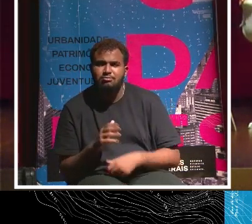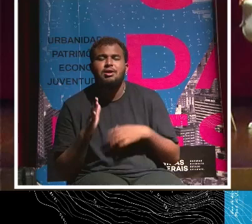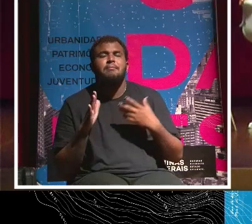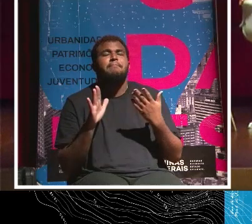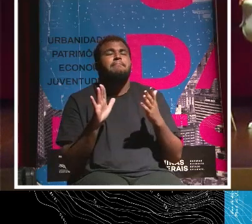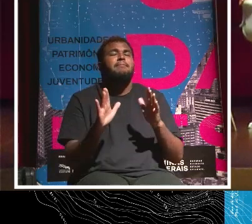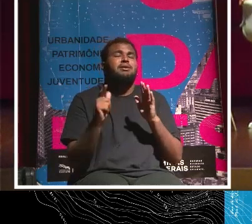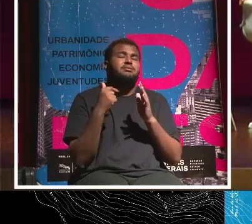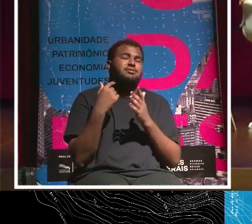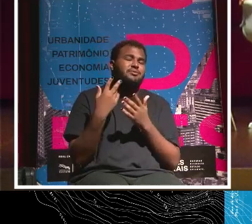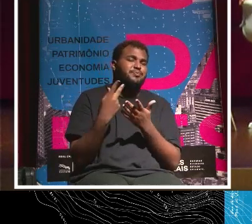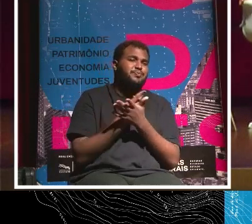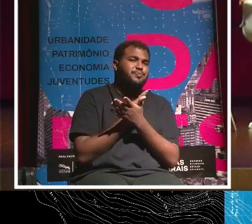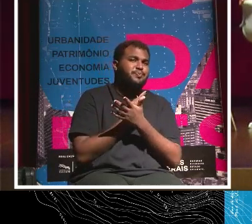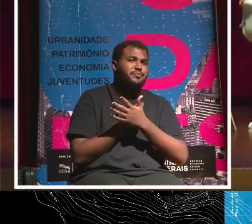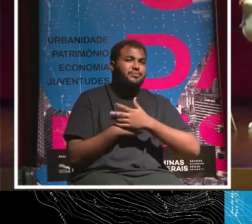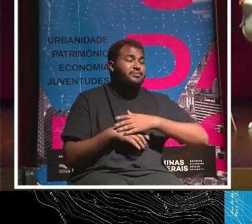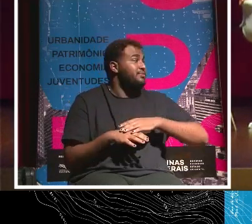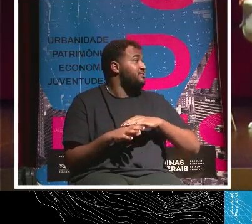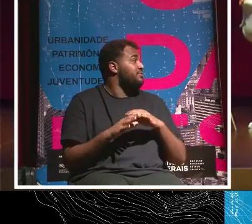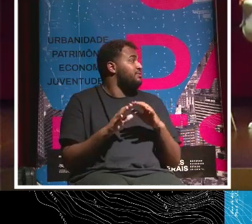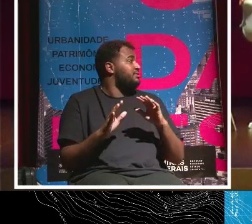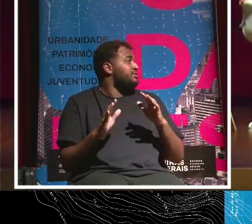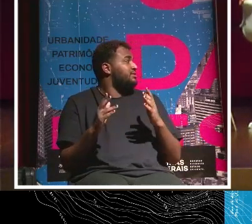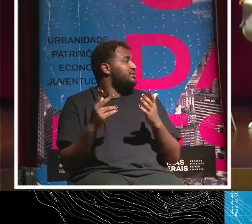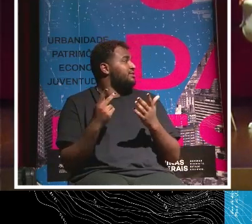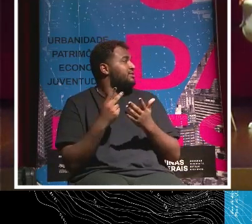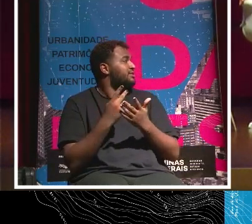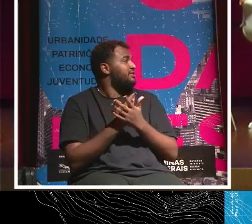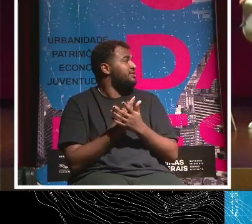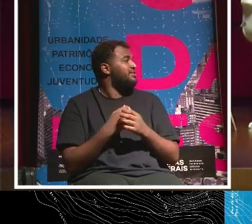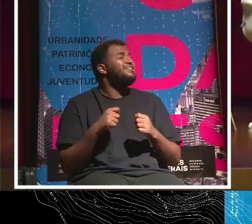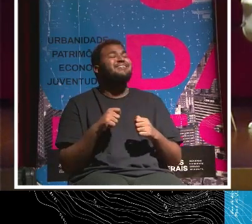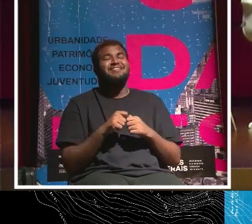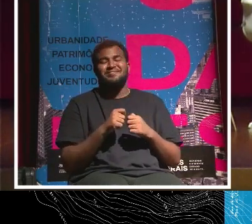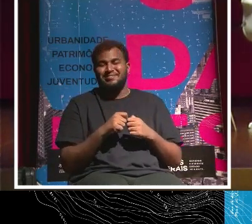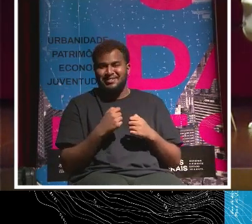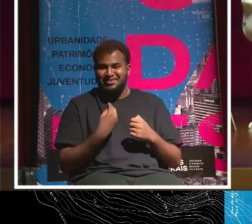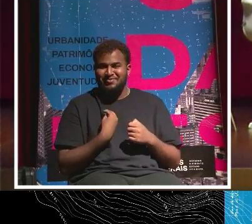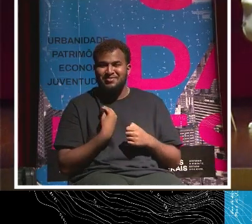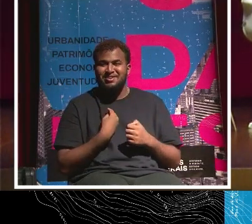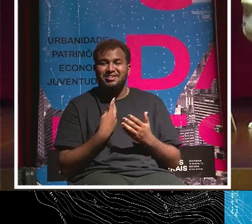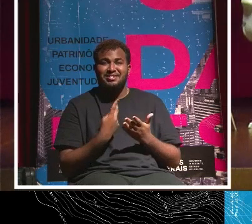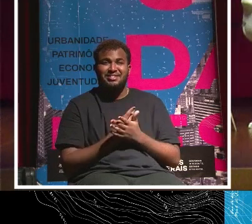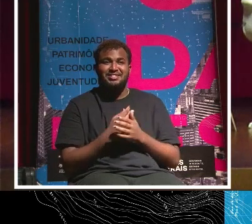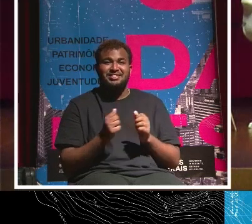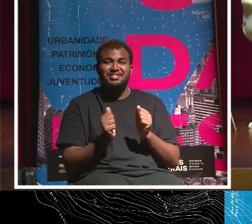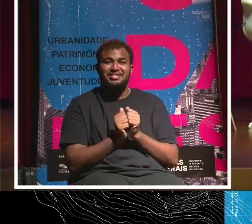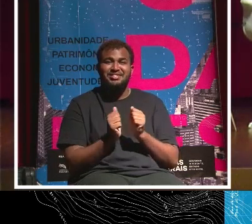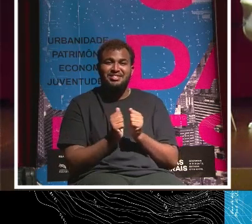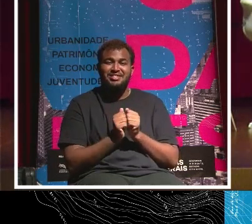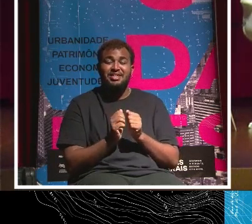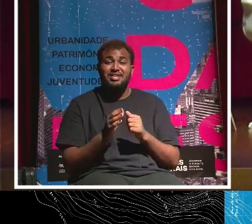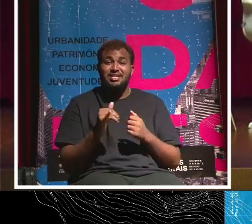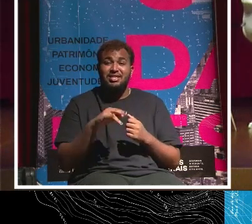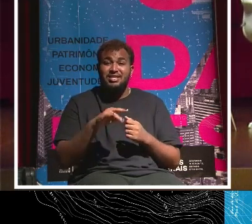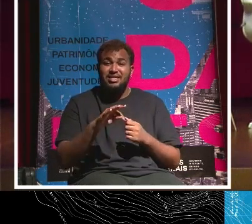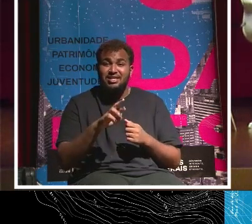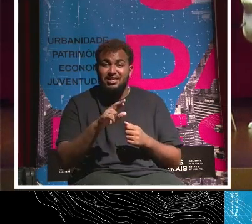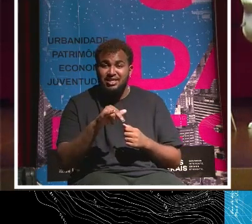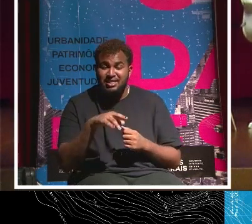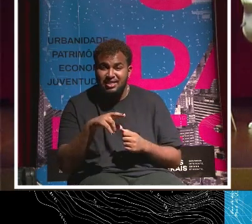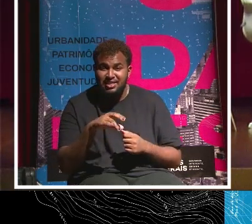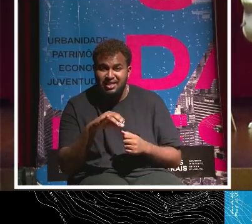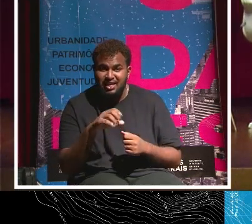parte. Intrínseca faz parte, né, doutor? Faz parte. Ela guarda relações intrínsecas